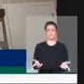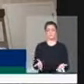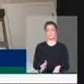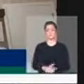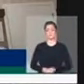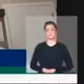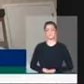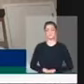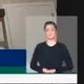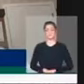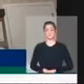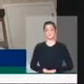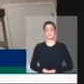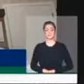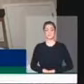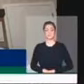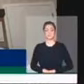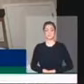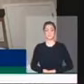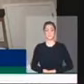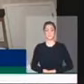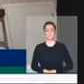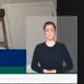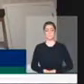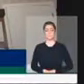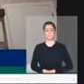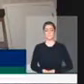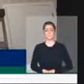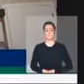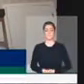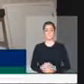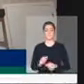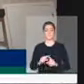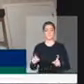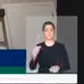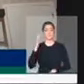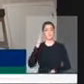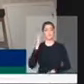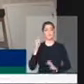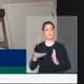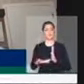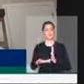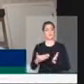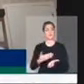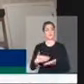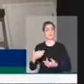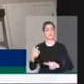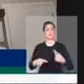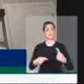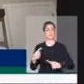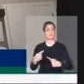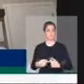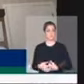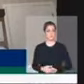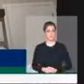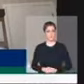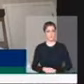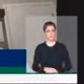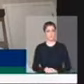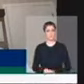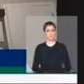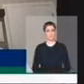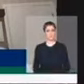o voto fato é que esta câmera começa amanhã a discussão sobre a necessidade e nós